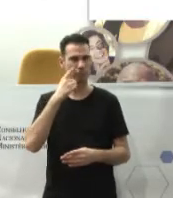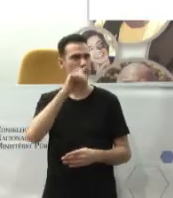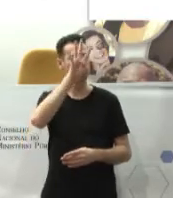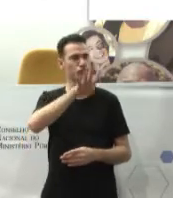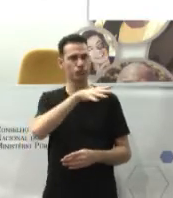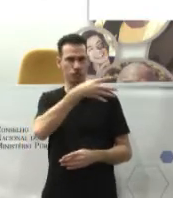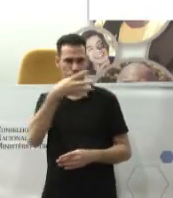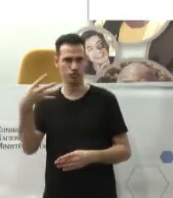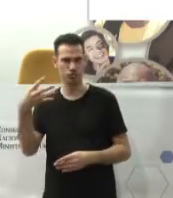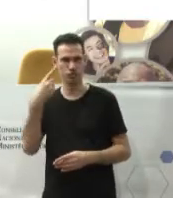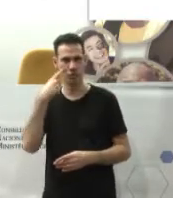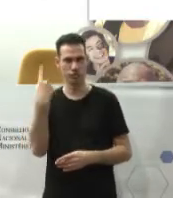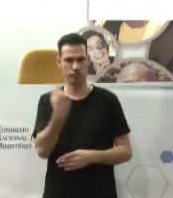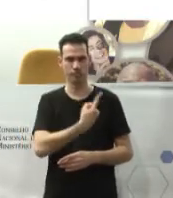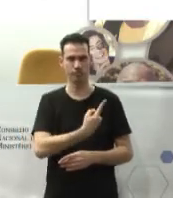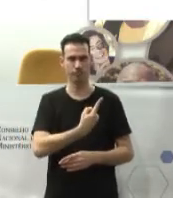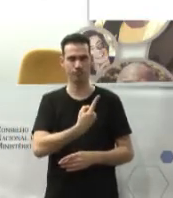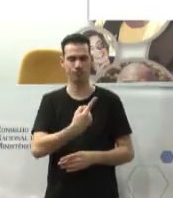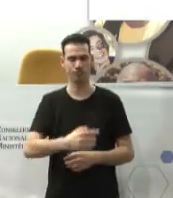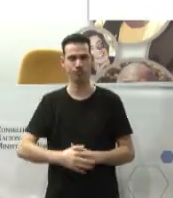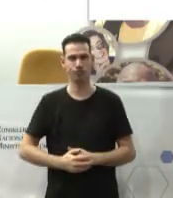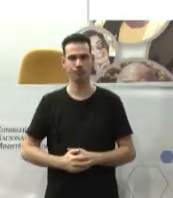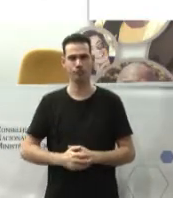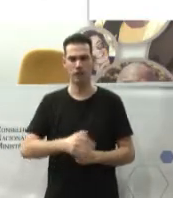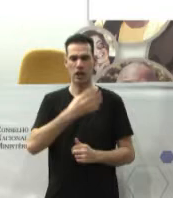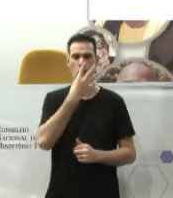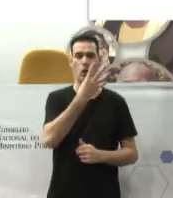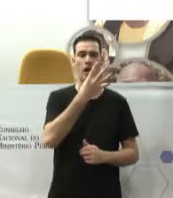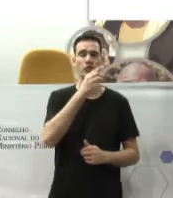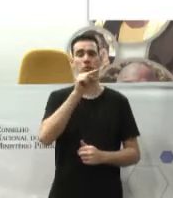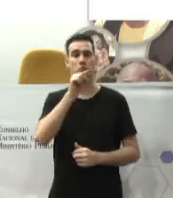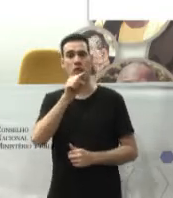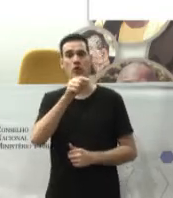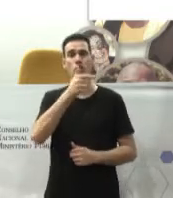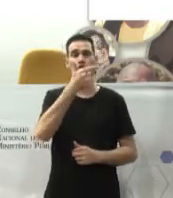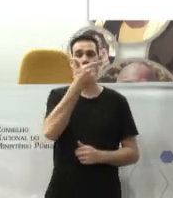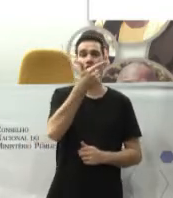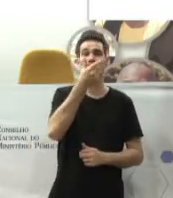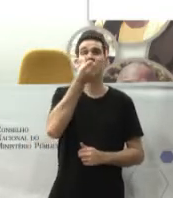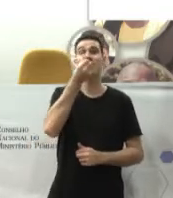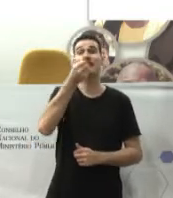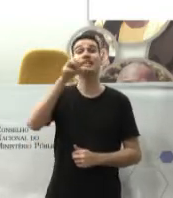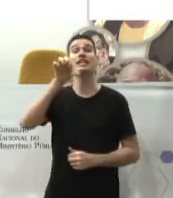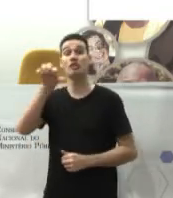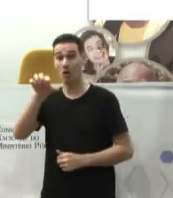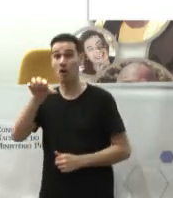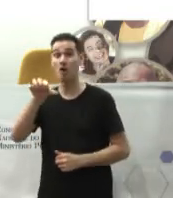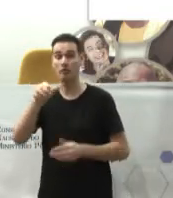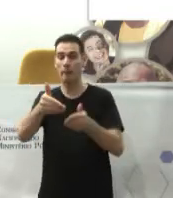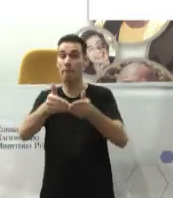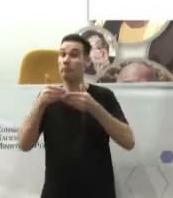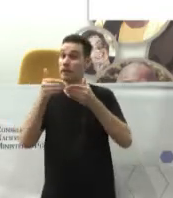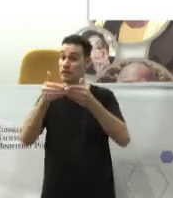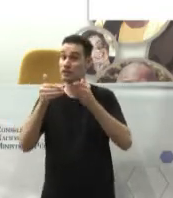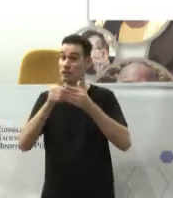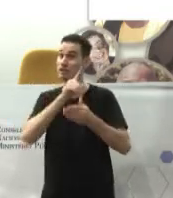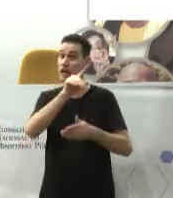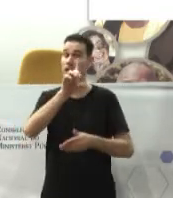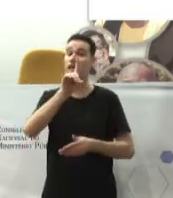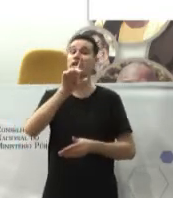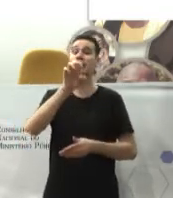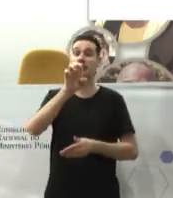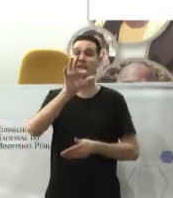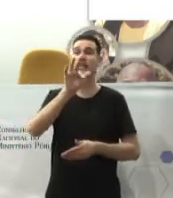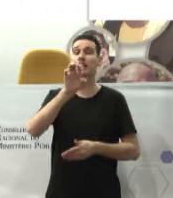Está aqui o gráfico, gente. De 4.279 requerimentos feitos na Defensoria Pública do Estado,